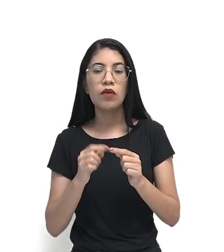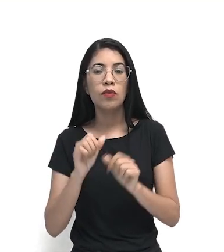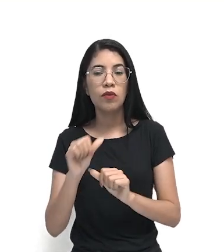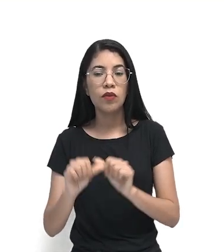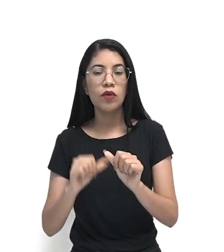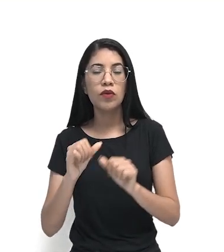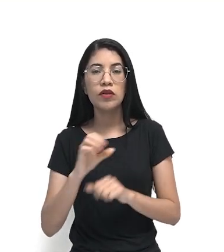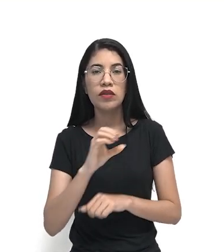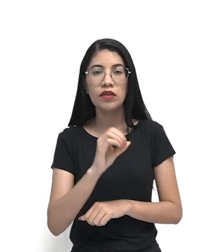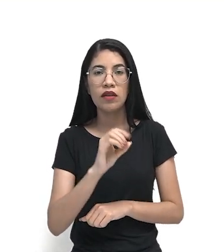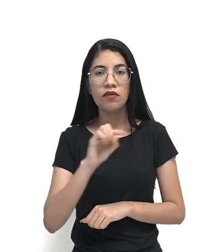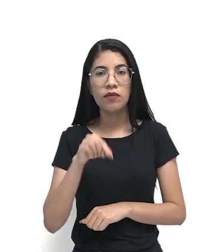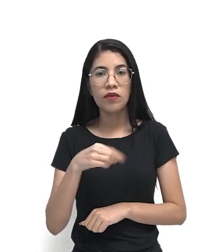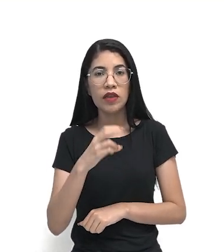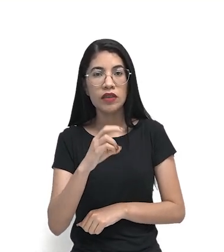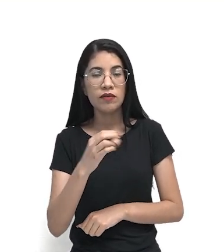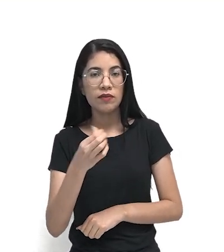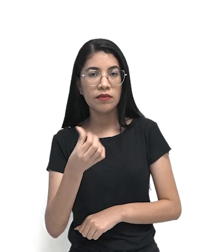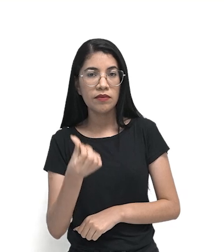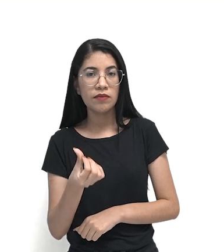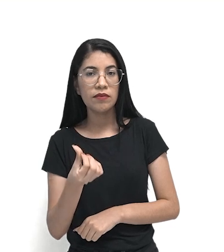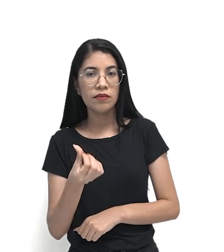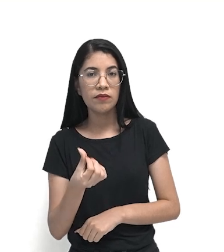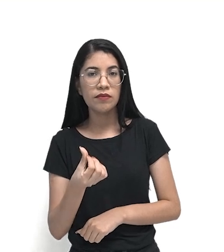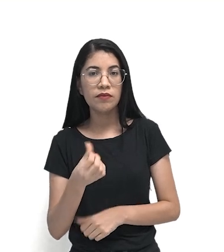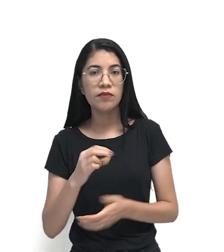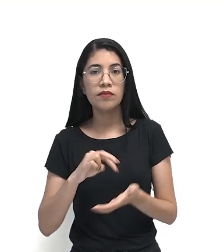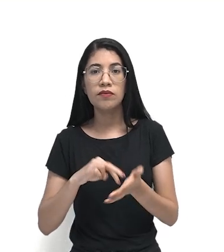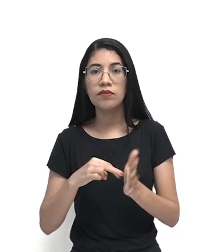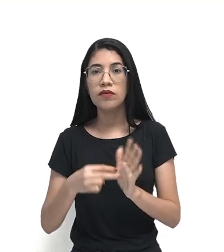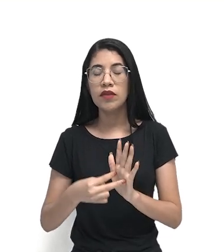que é 0,56. Ou seja,